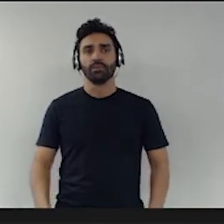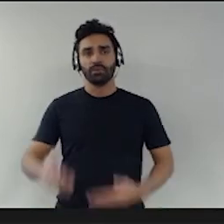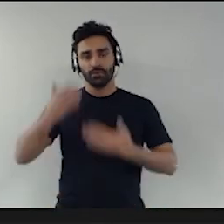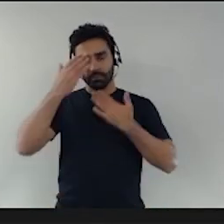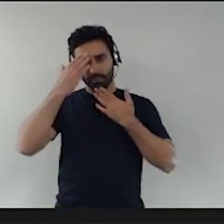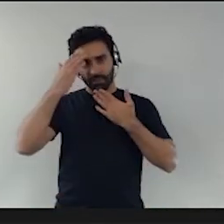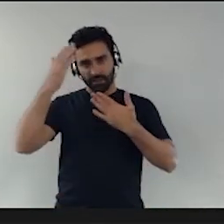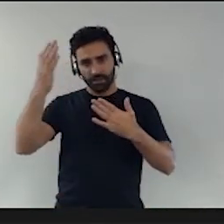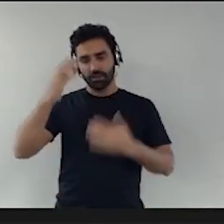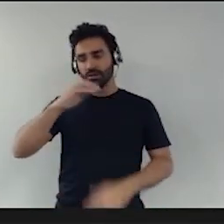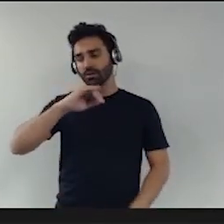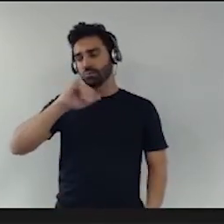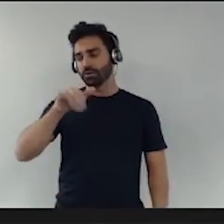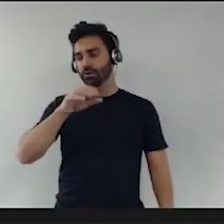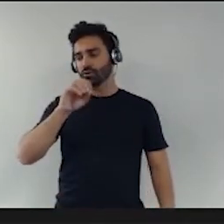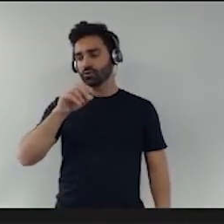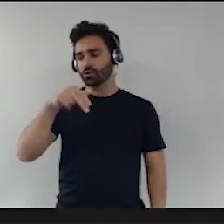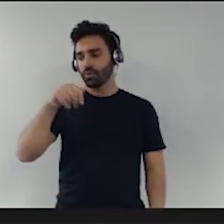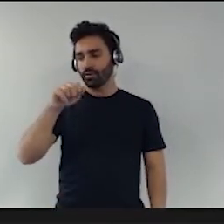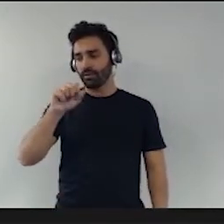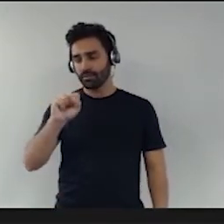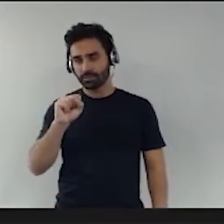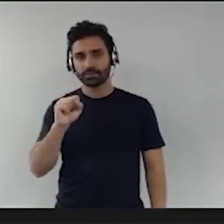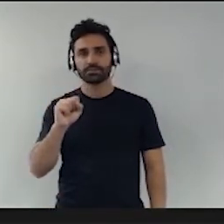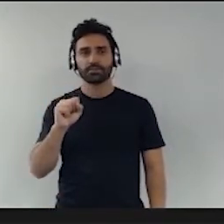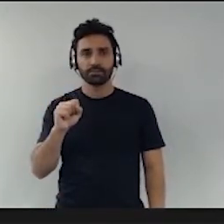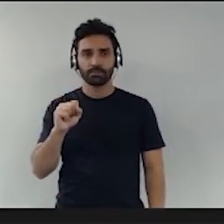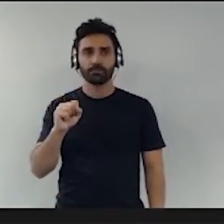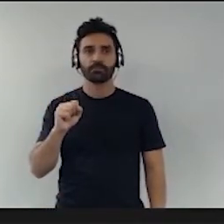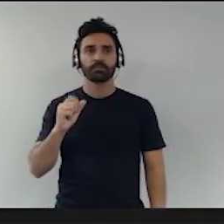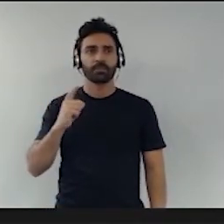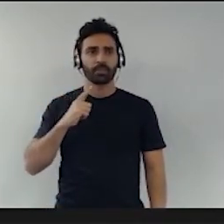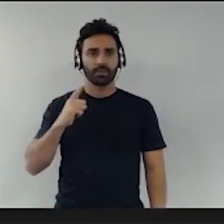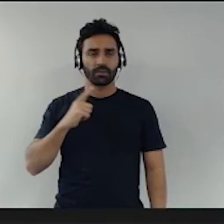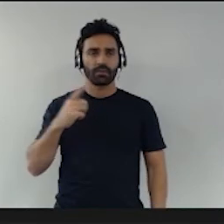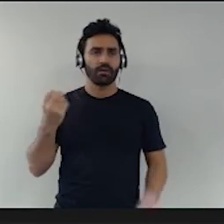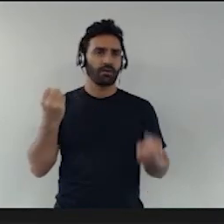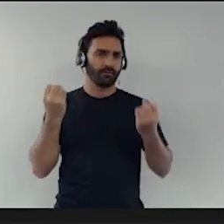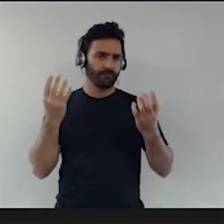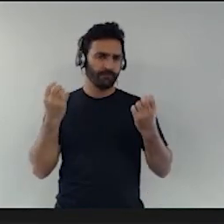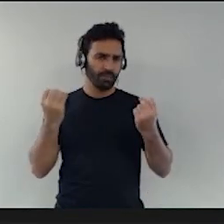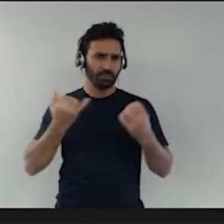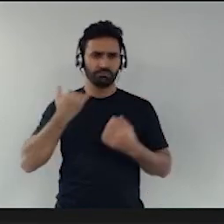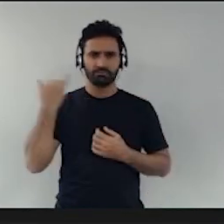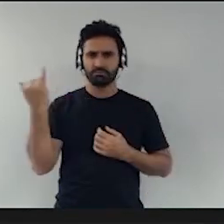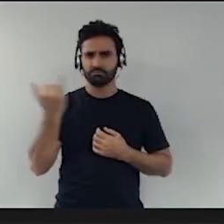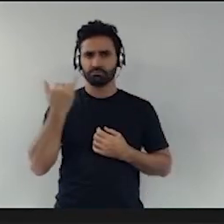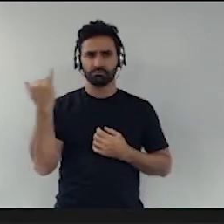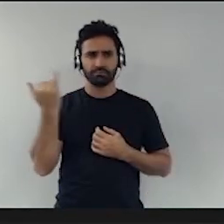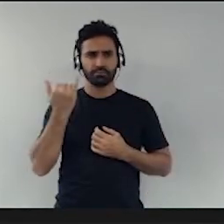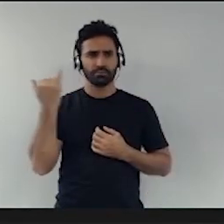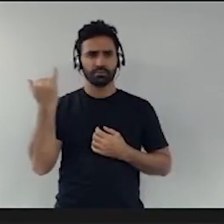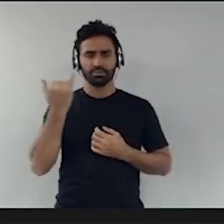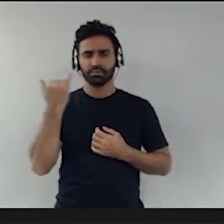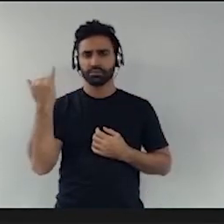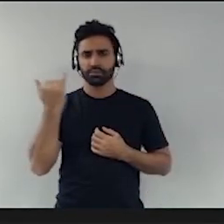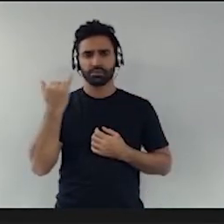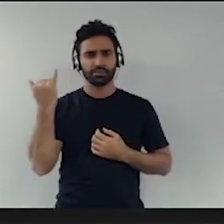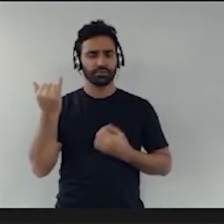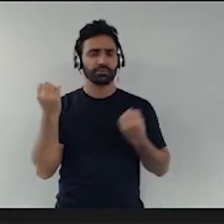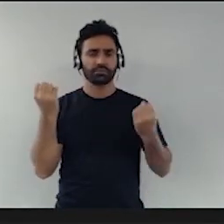Jones Albuquerque, que vem com dados de extrema relevância, de extrema importância, dados a